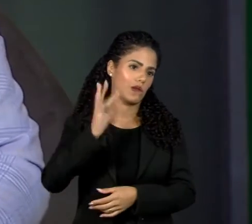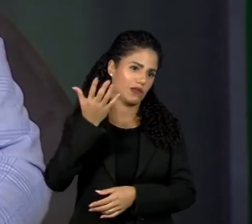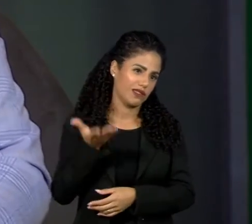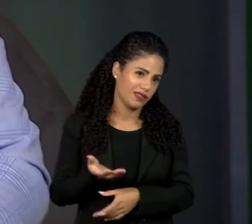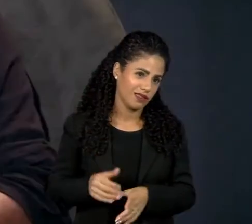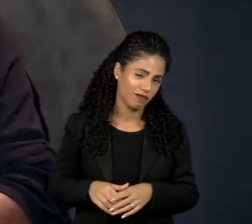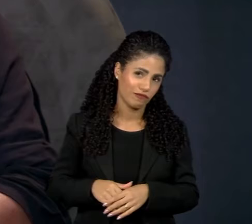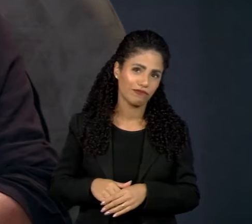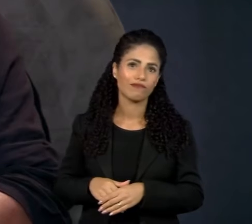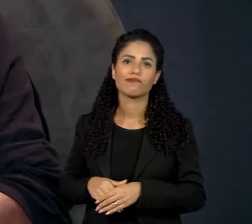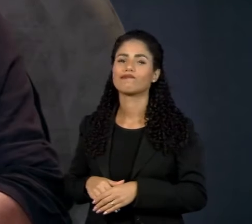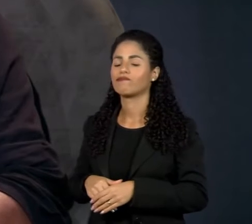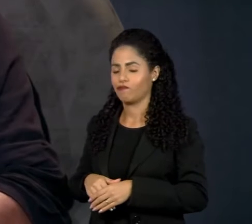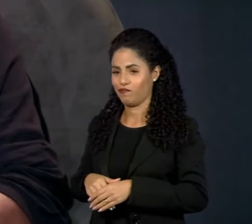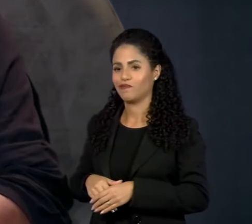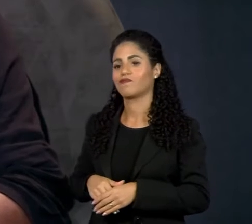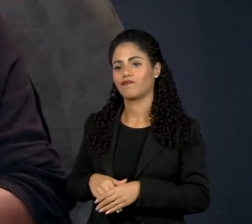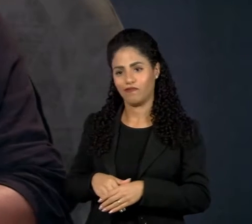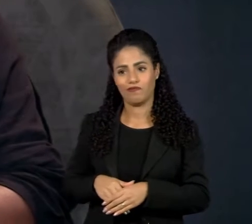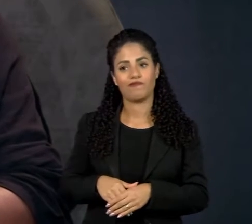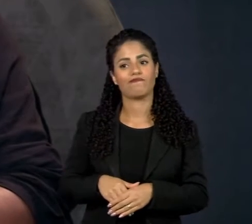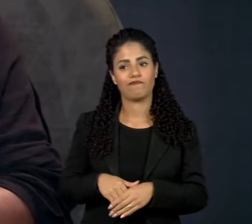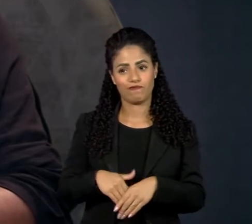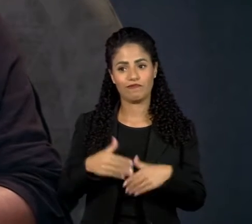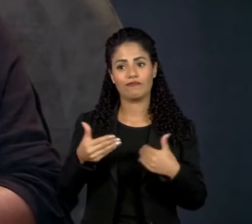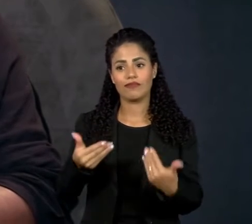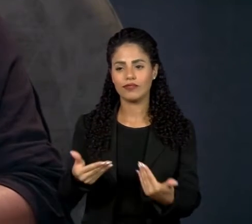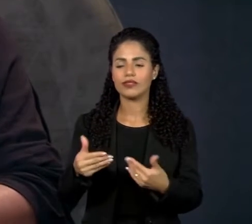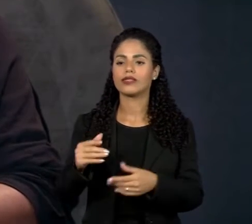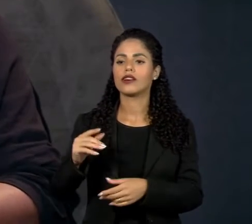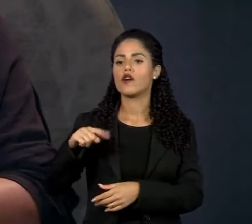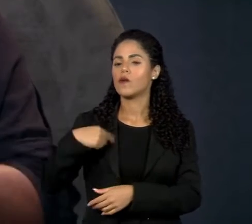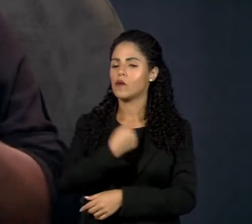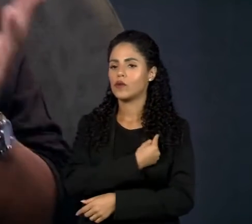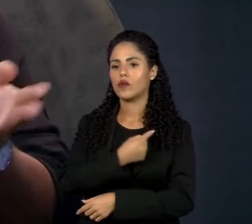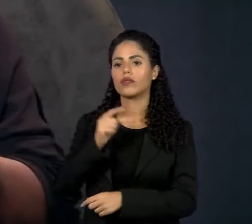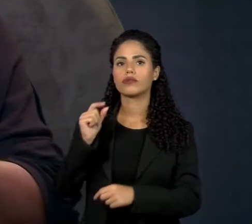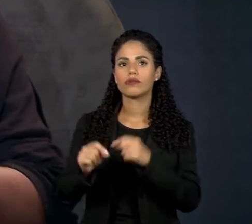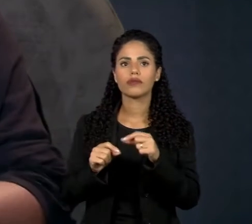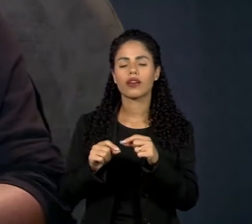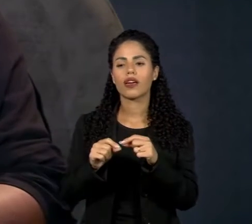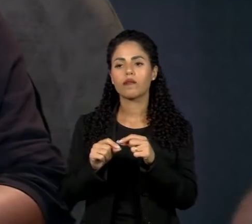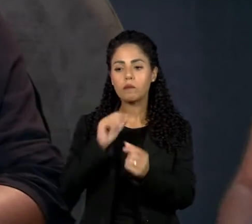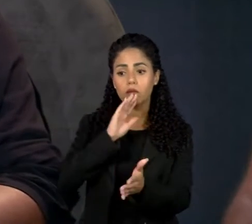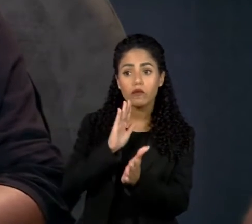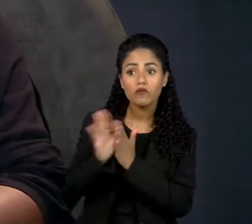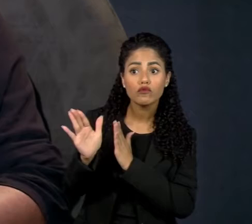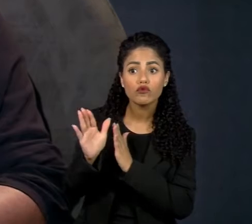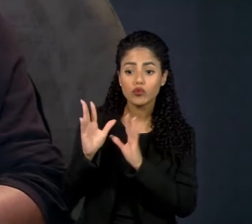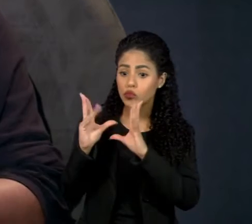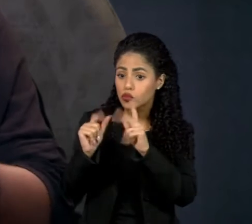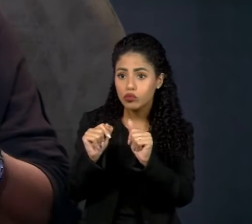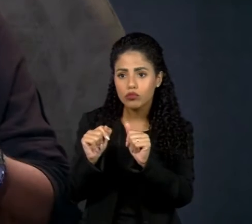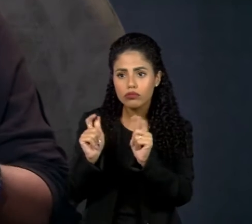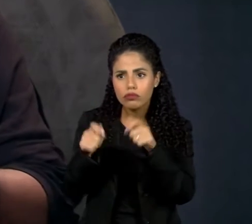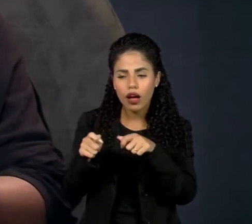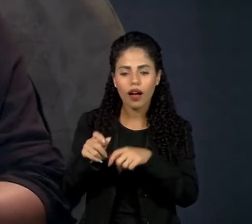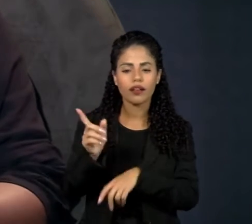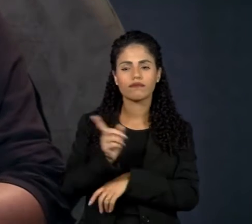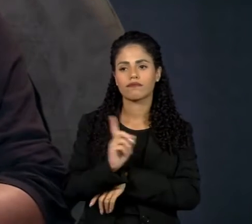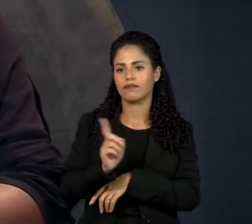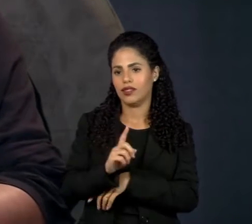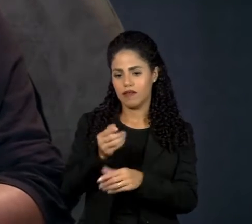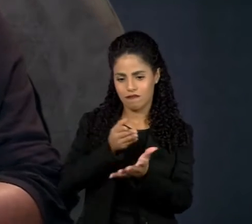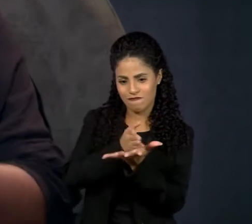Kevin? Completamente. Eu acho que a gente nunca consegue escapar completamente desse nicho,